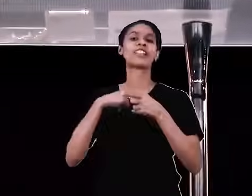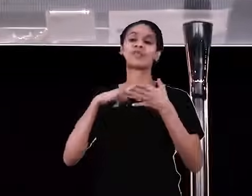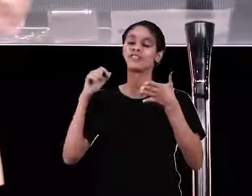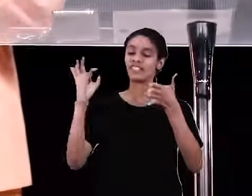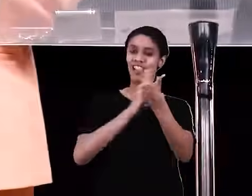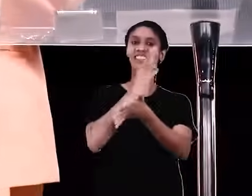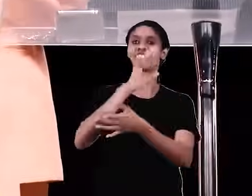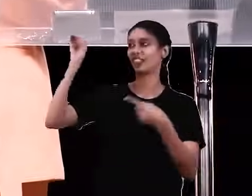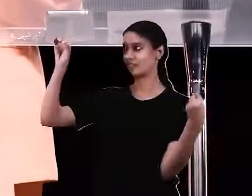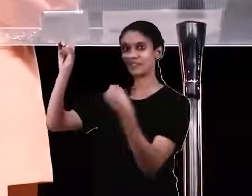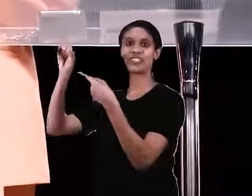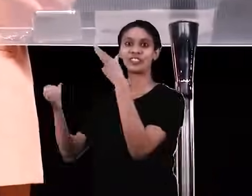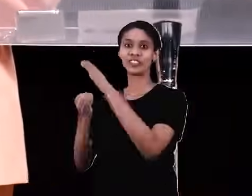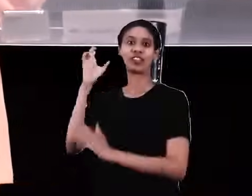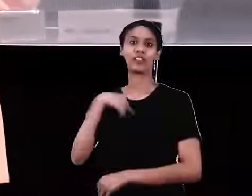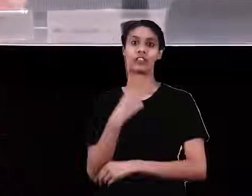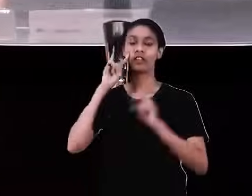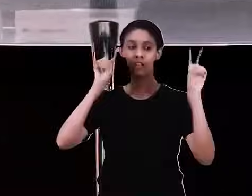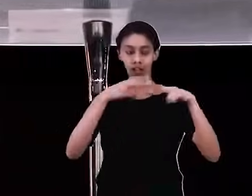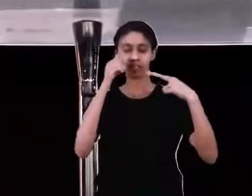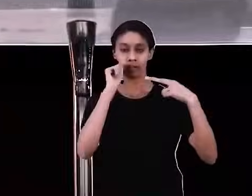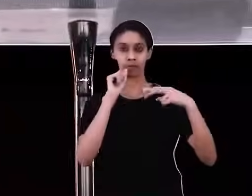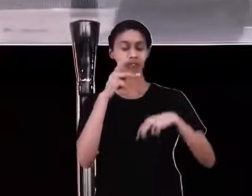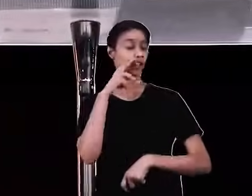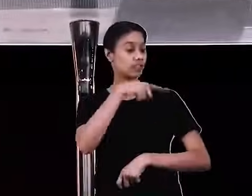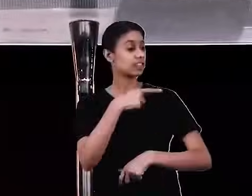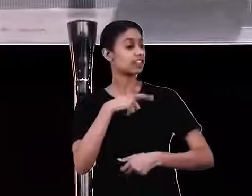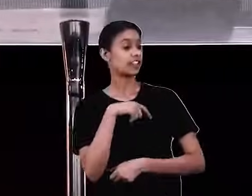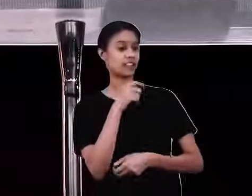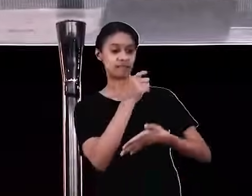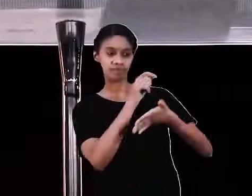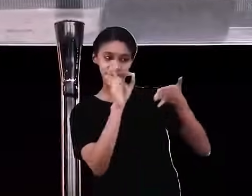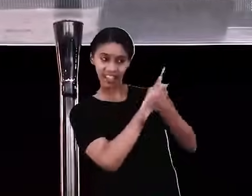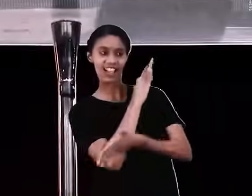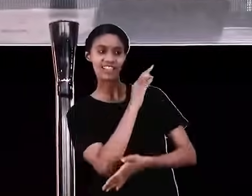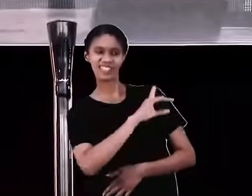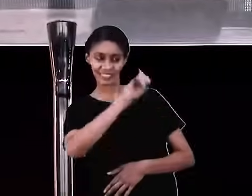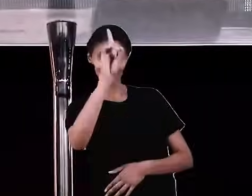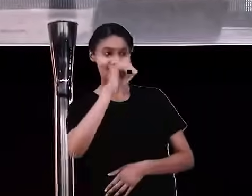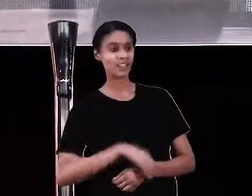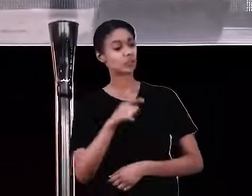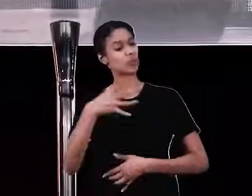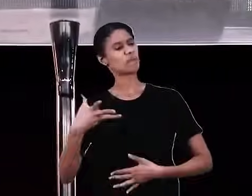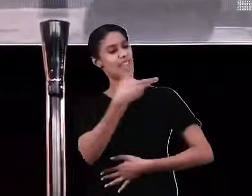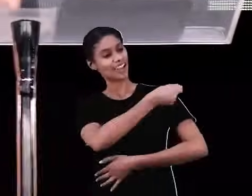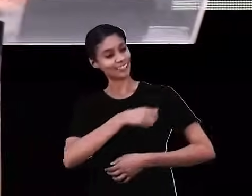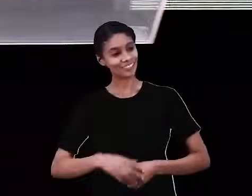Criador. Então, olha pra mulher que tá do seu lado e fala assim, tu tem a assinatura de Deus, mulher. Fala, tu é